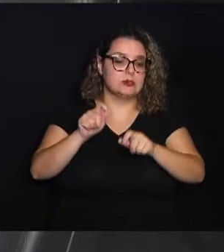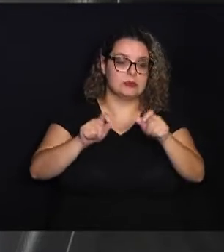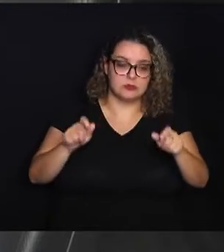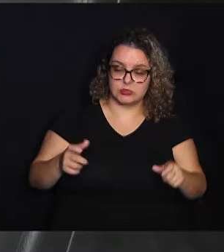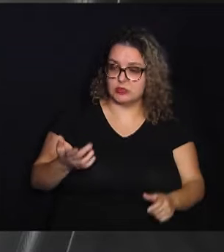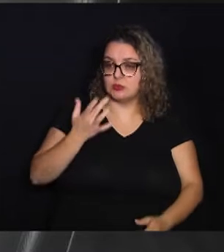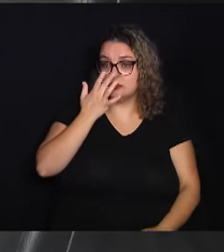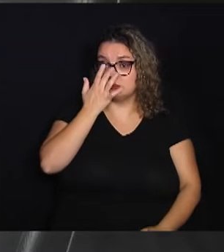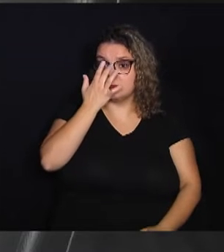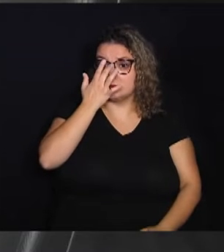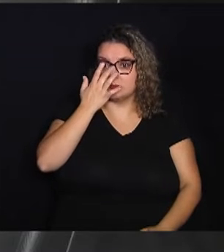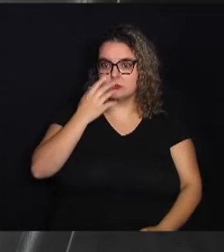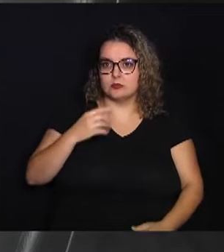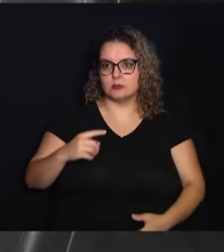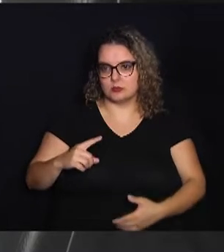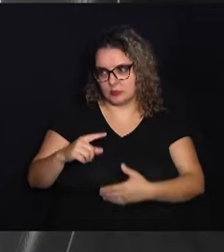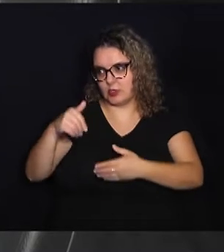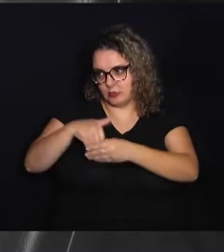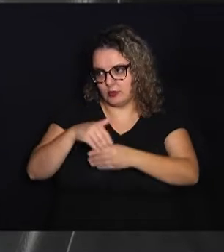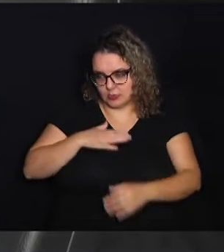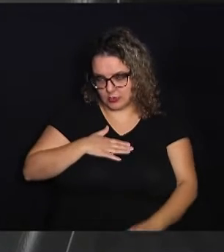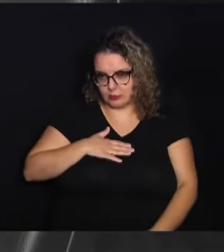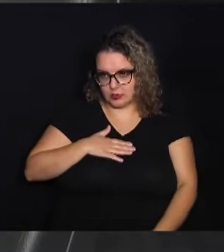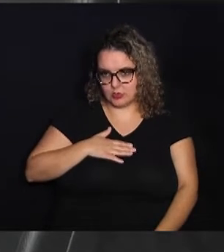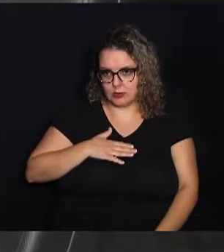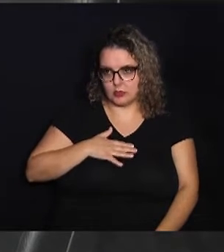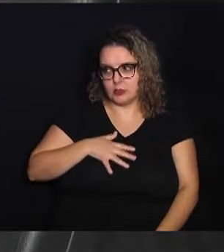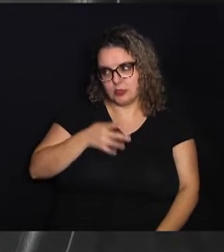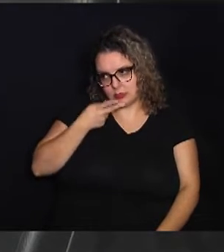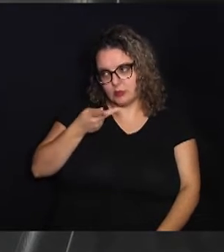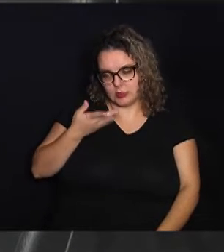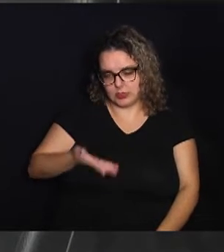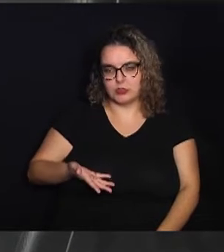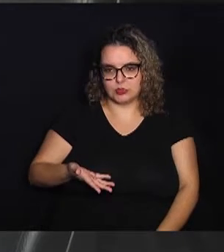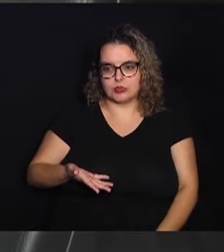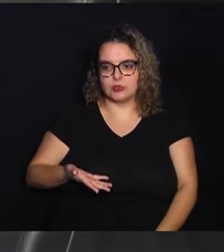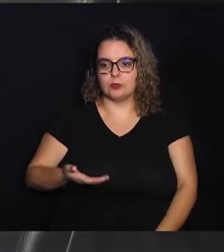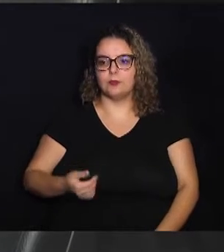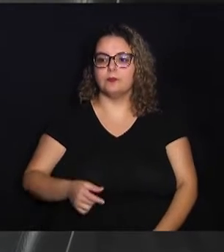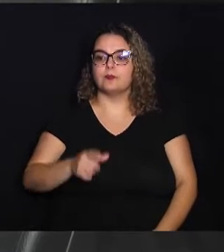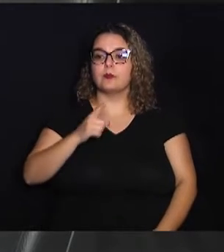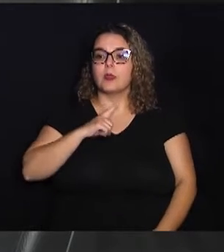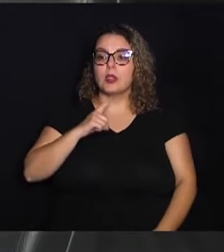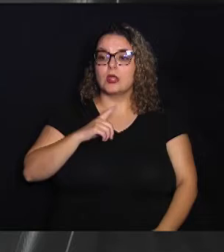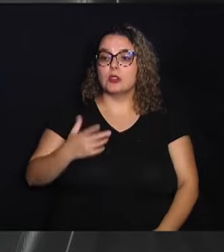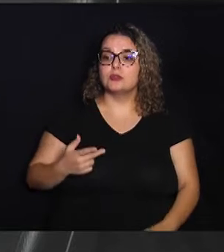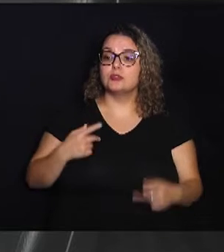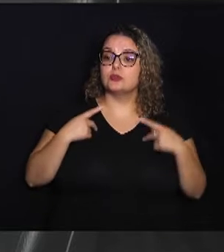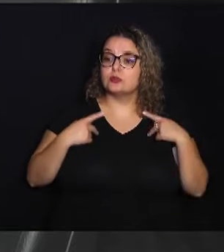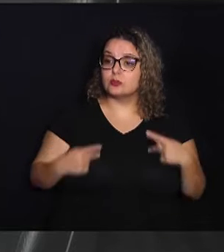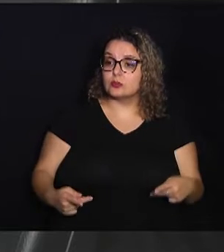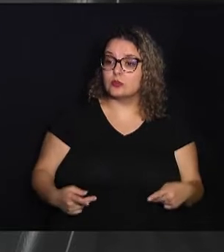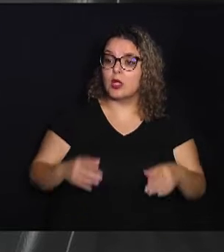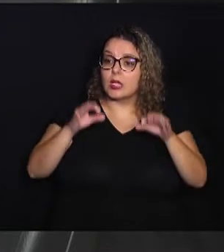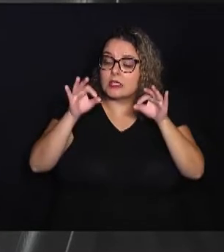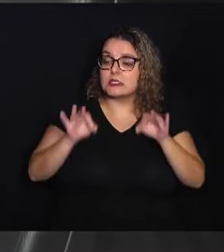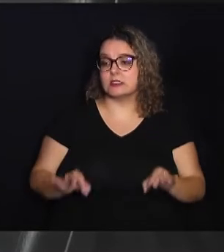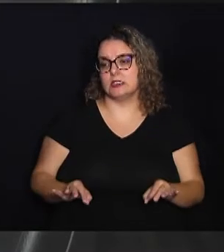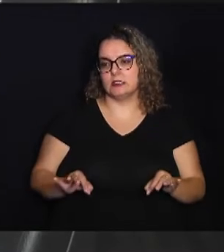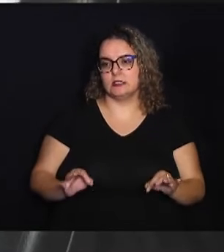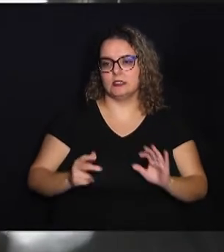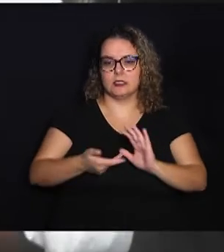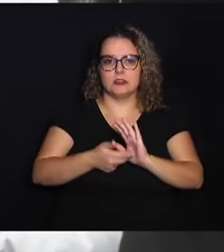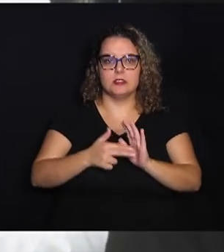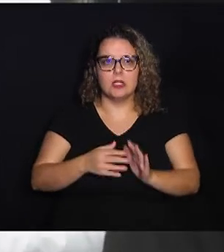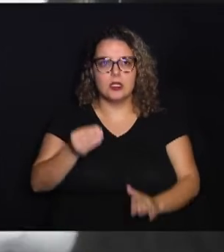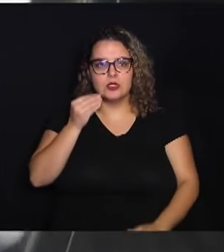me elegeram, né, e eu falei bem disso, eu tinha que ter uma postura muito correta nesse sentido, de